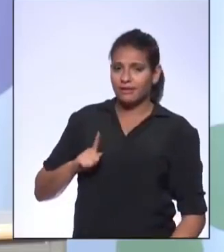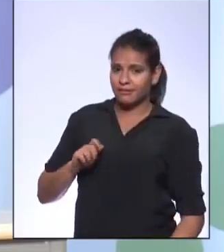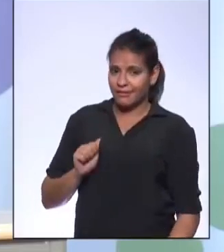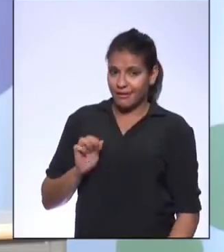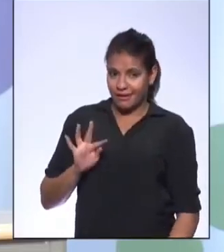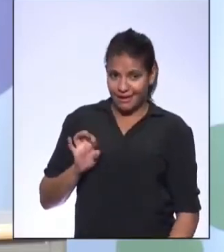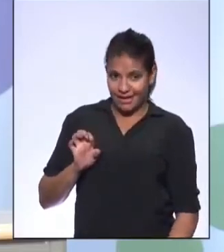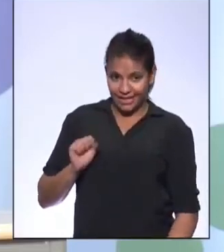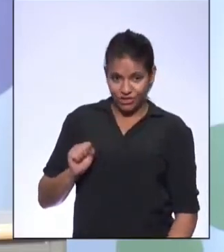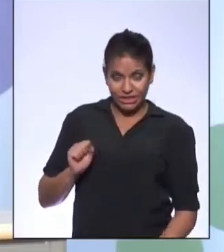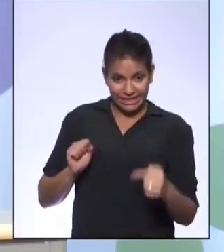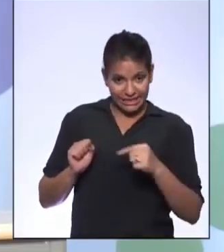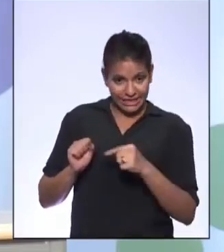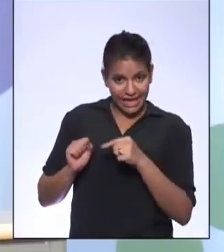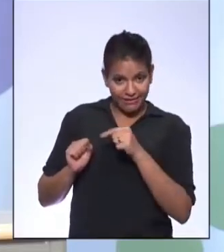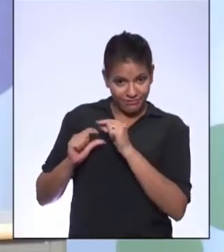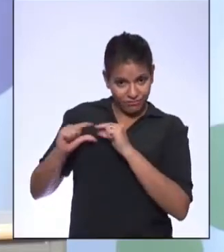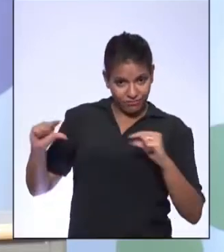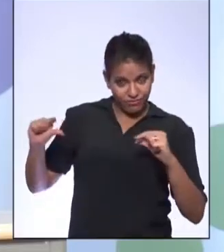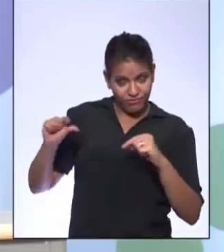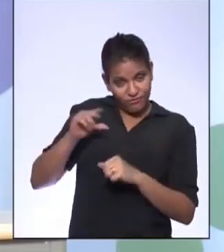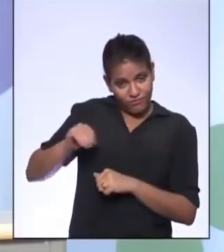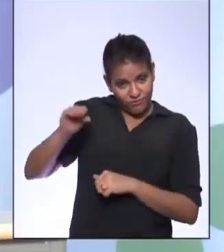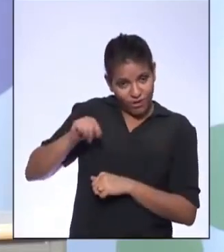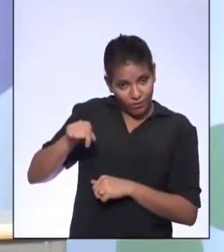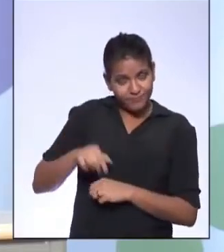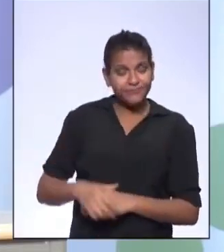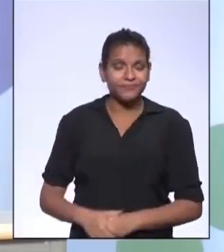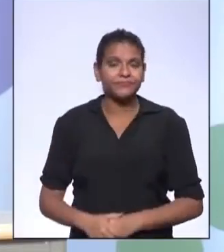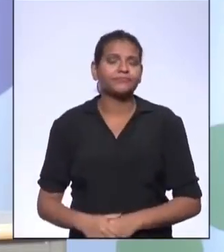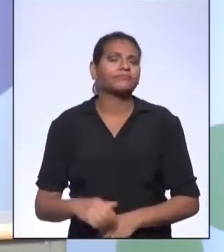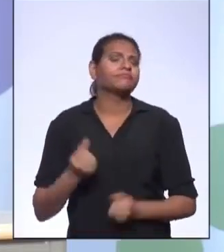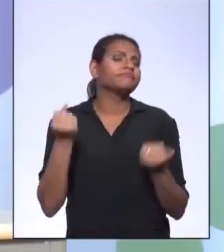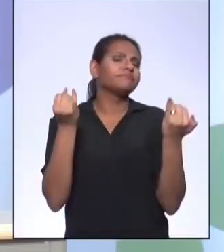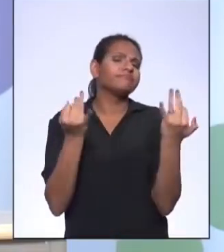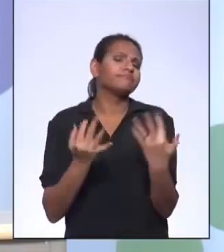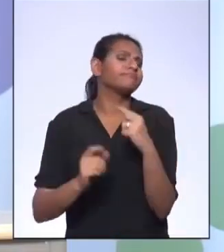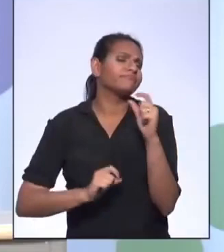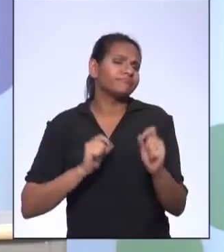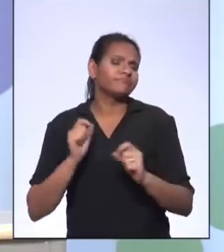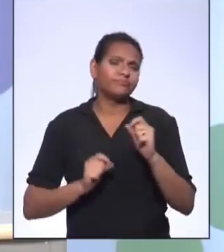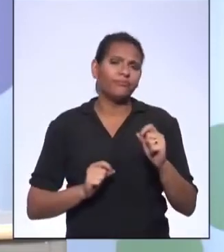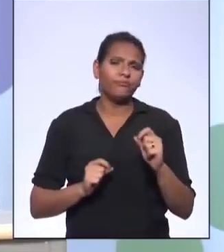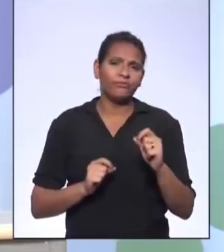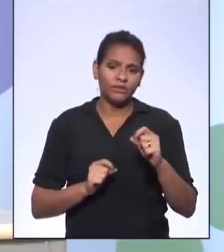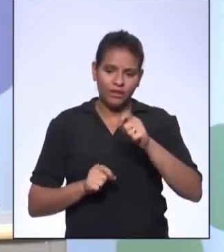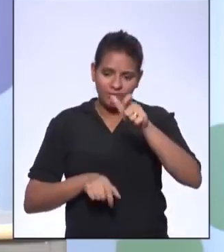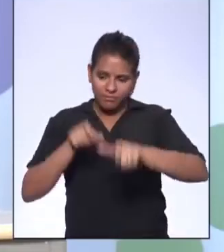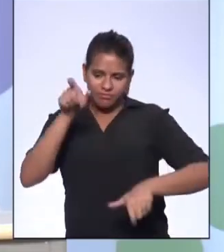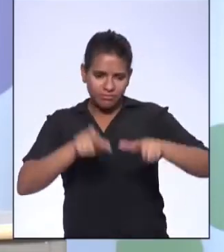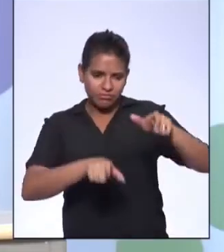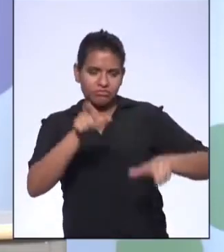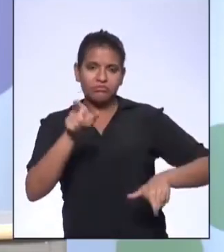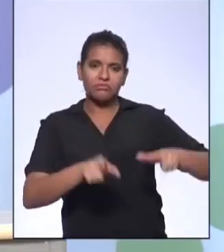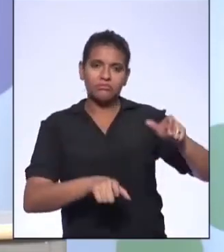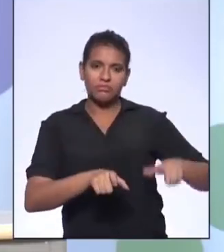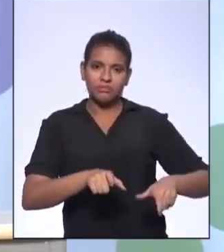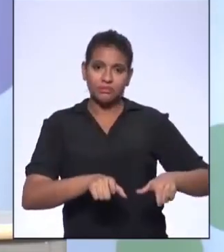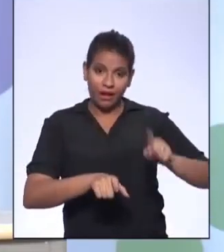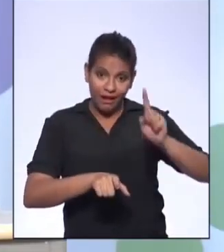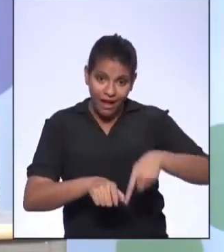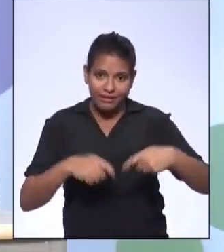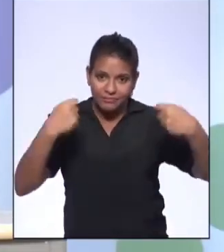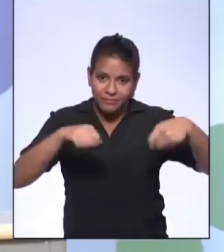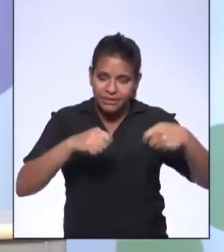de significados que eles mesmos teceram, ele está falando que os seres humanos são amarrados à cultura. Como nós vimos na